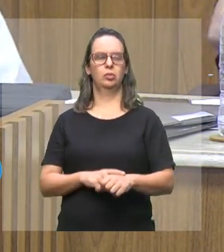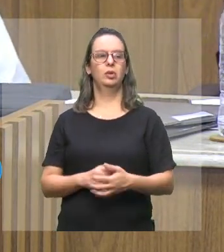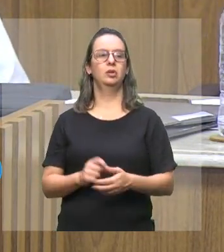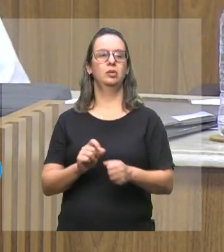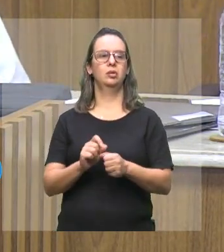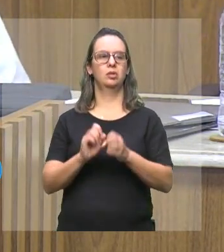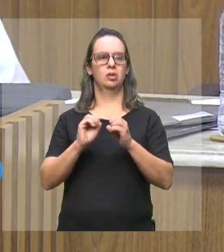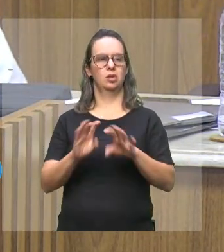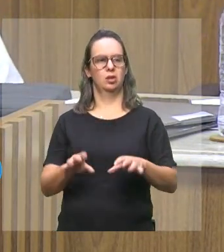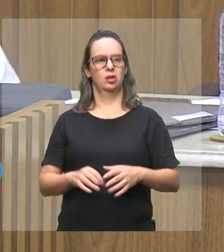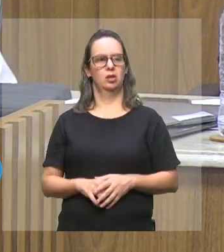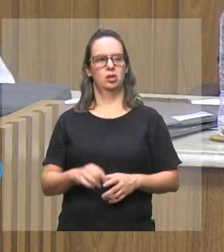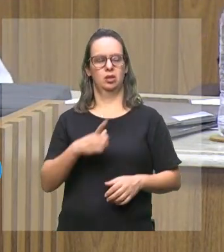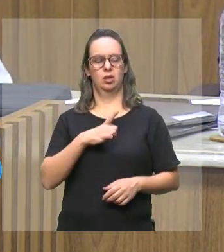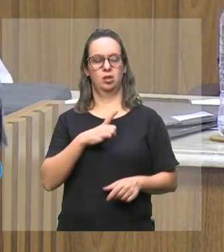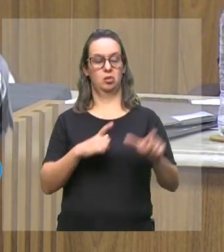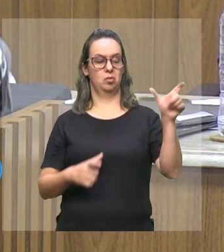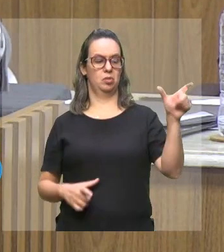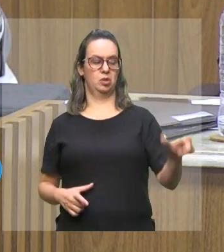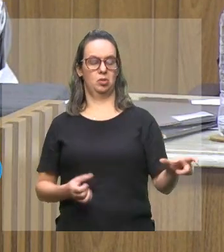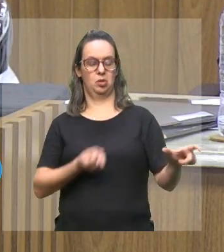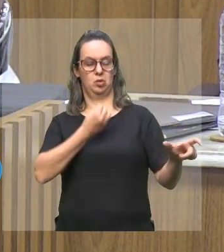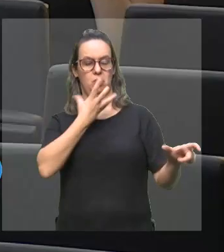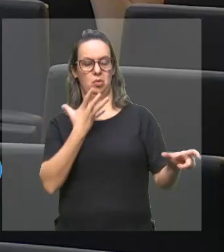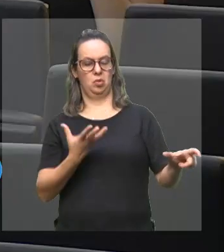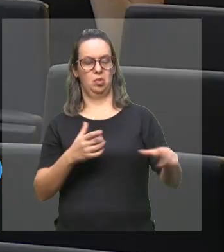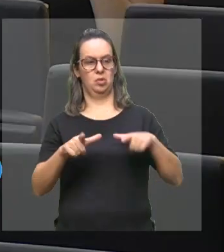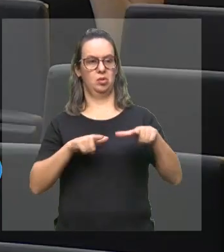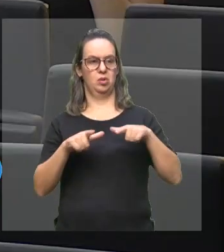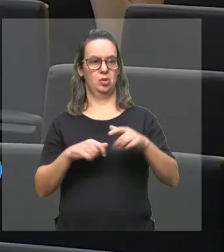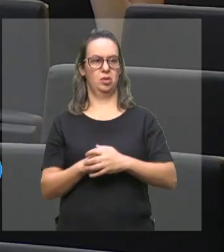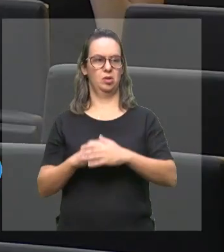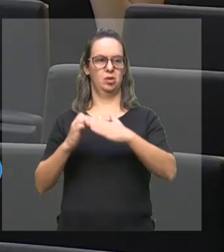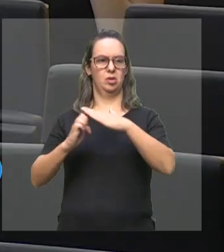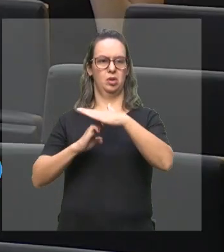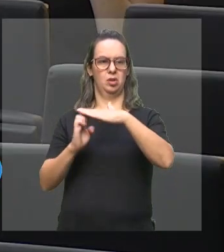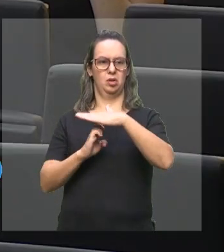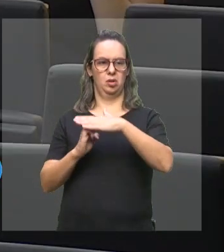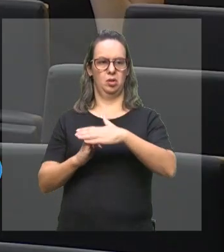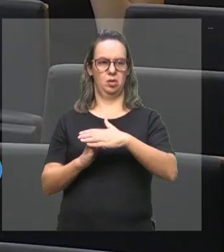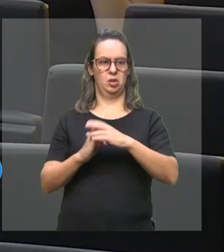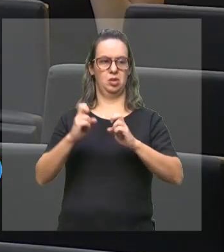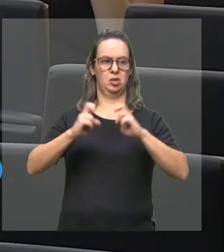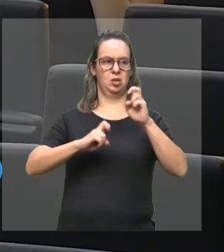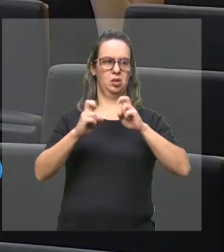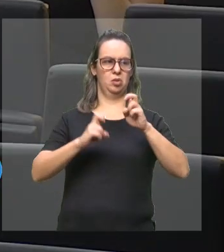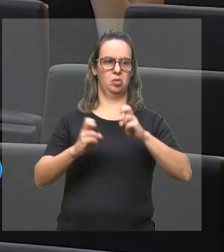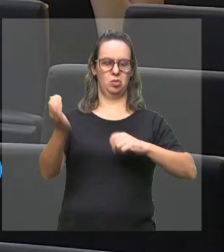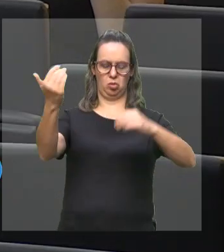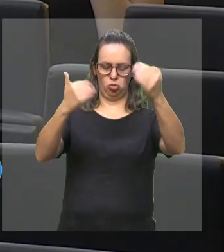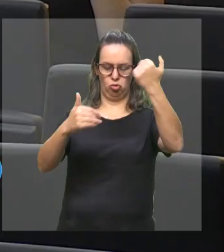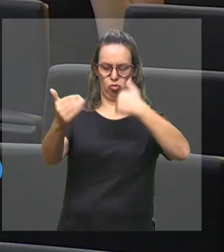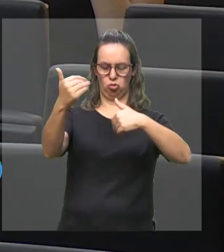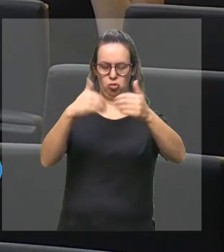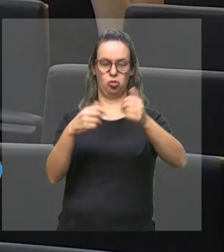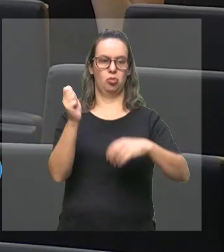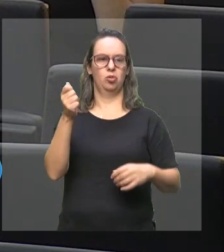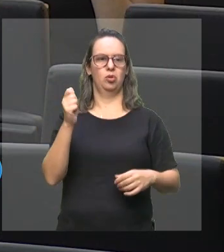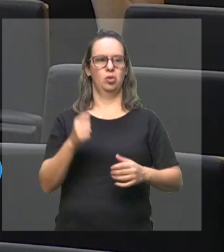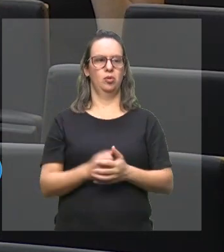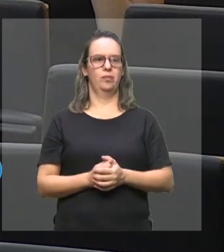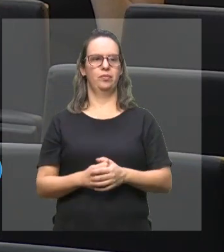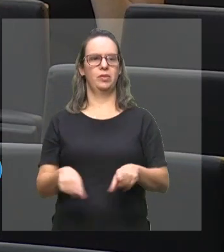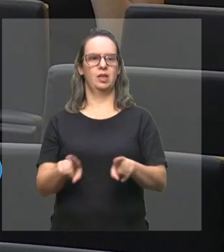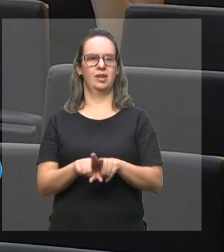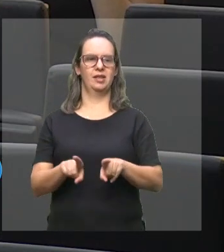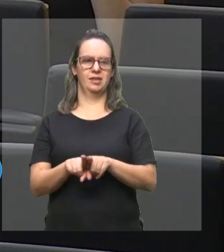Então, tendo mão de obra, a empresa vem. E aí é nisso que a gente acredita, e é nessa inovação. Não é? É através da inovação